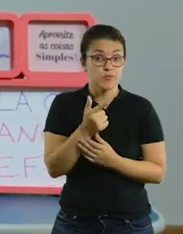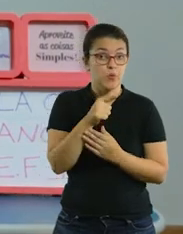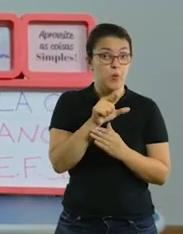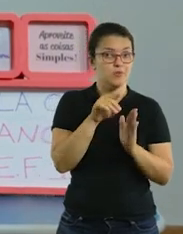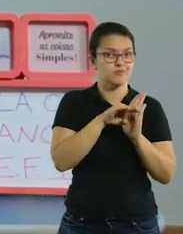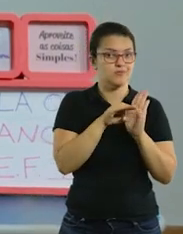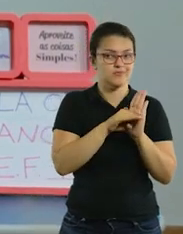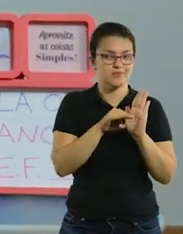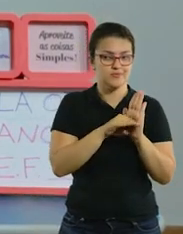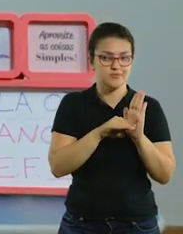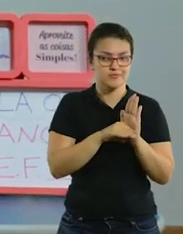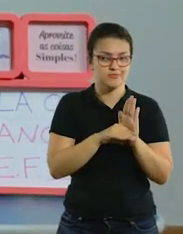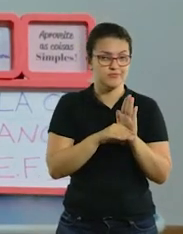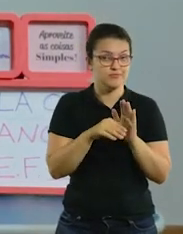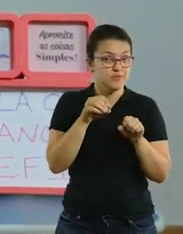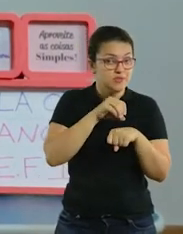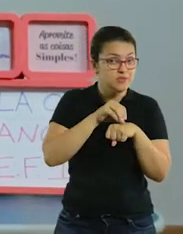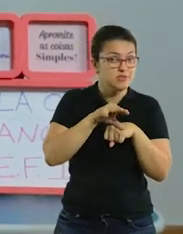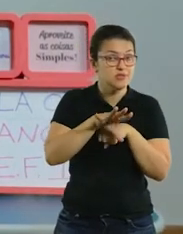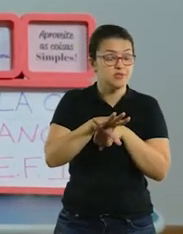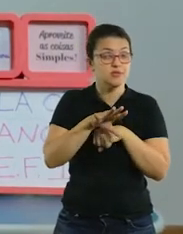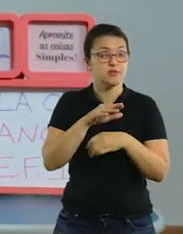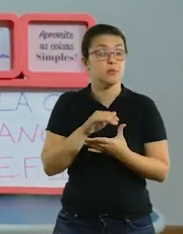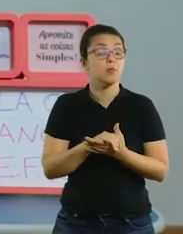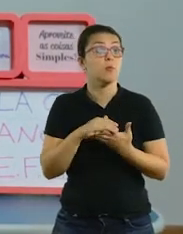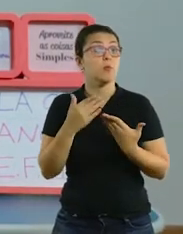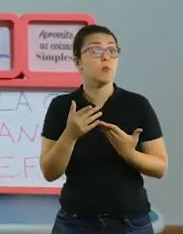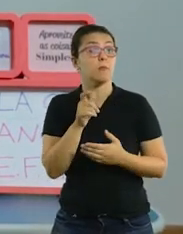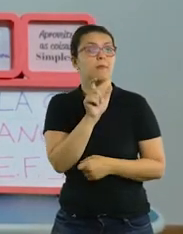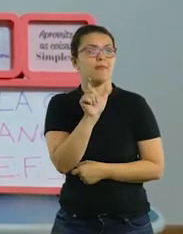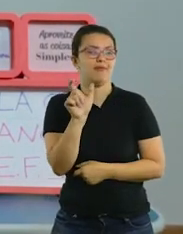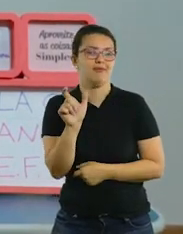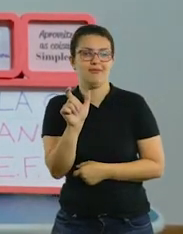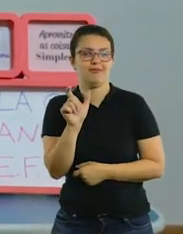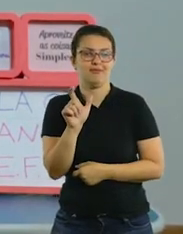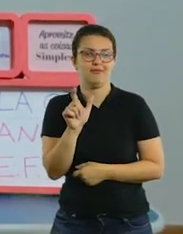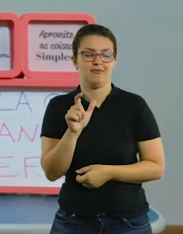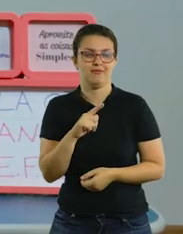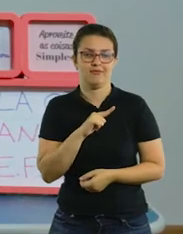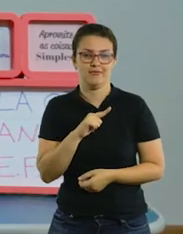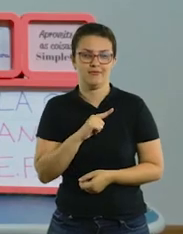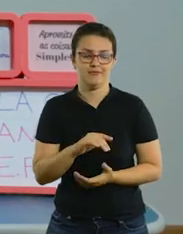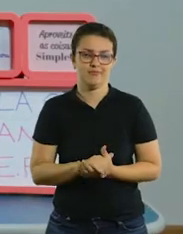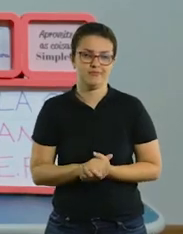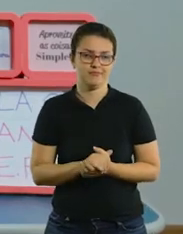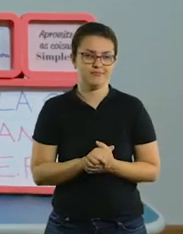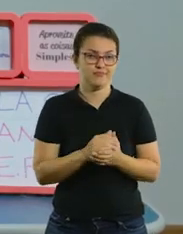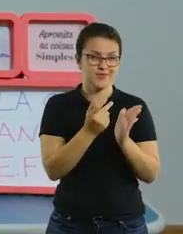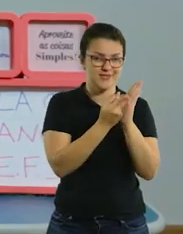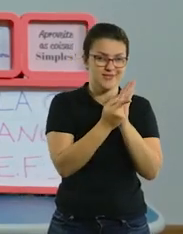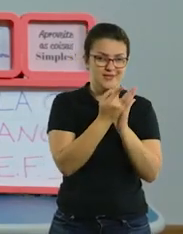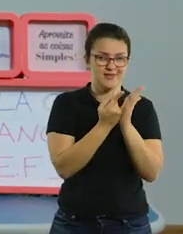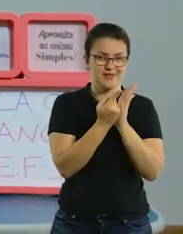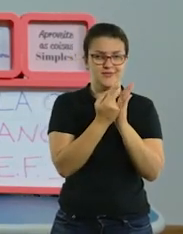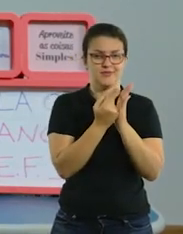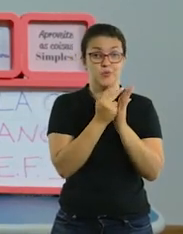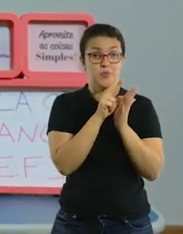outros ingredientes, com dicas de qual palavra é, de acordo com o desenho.